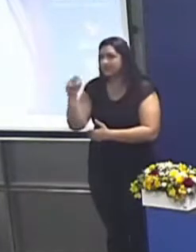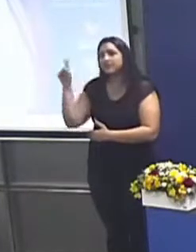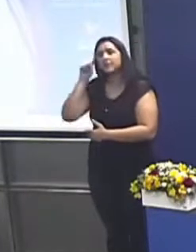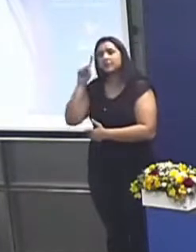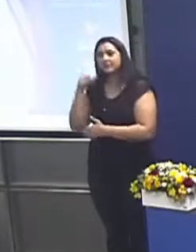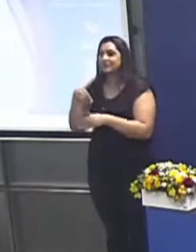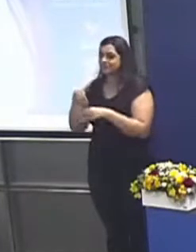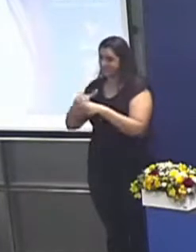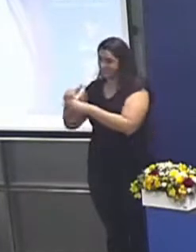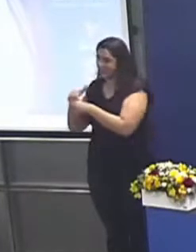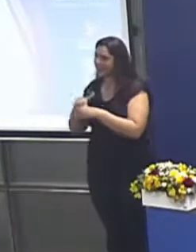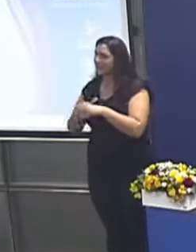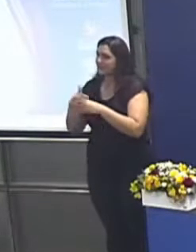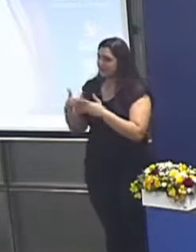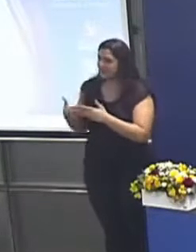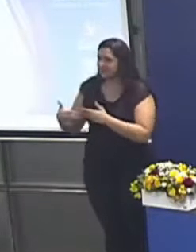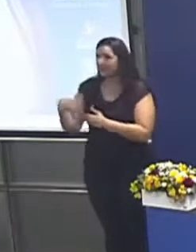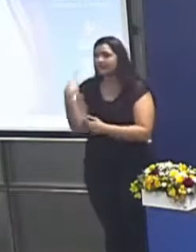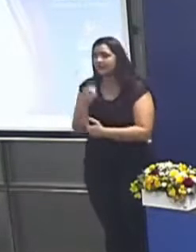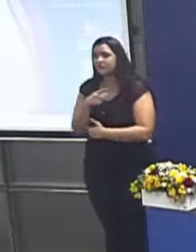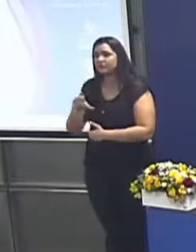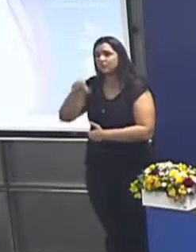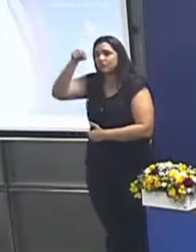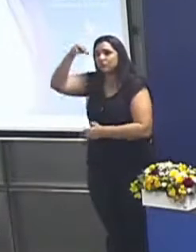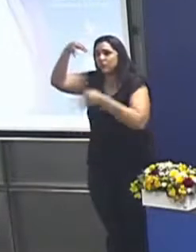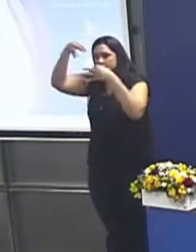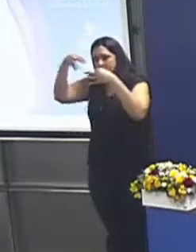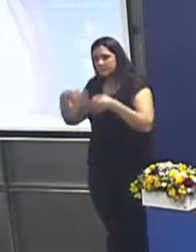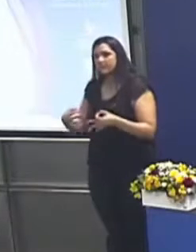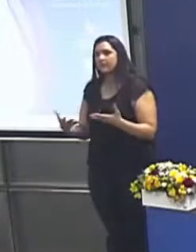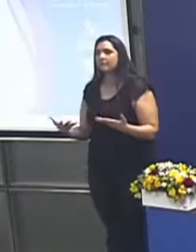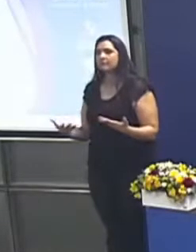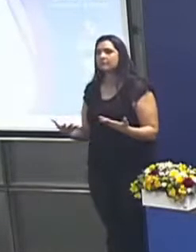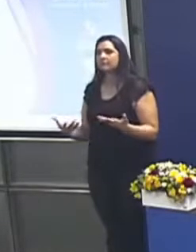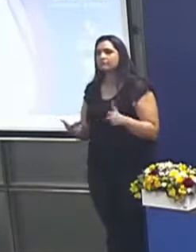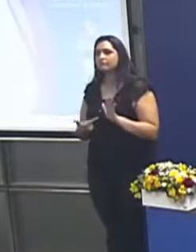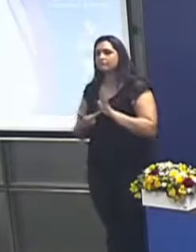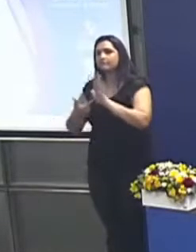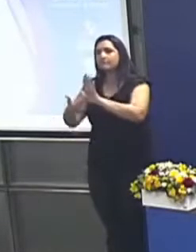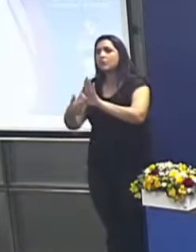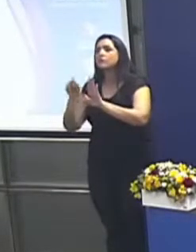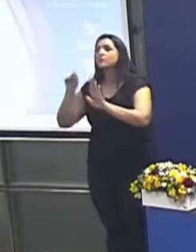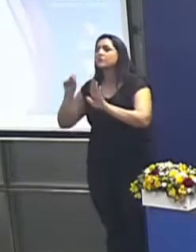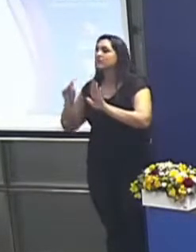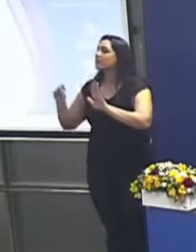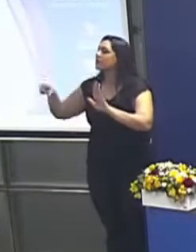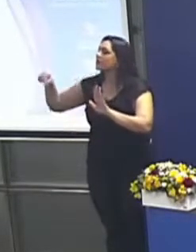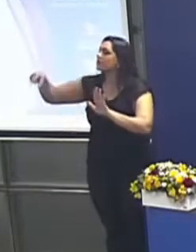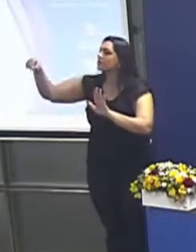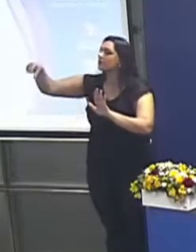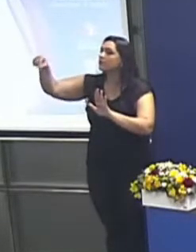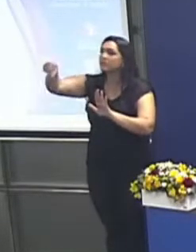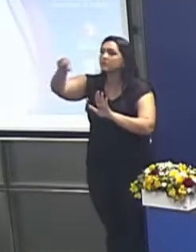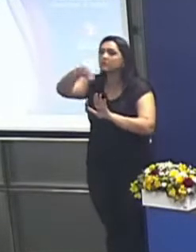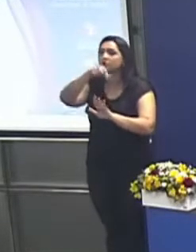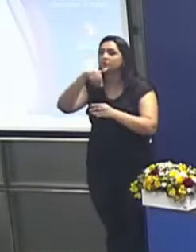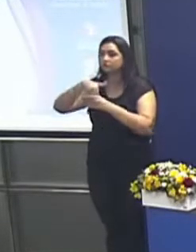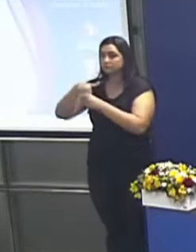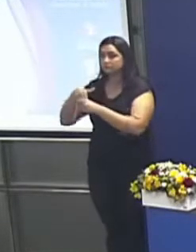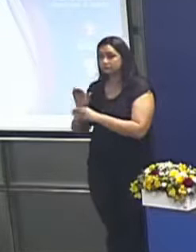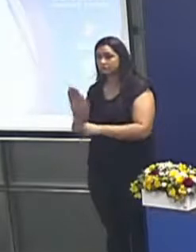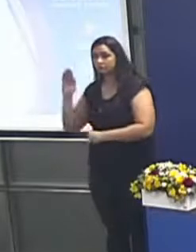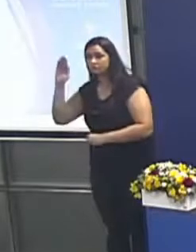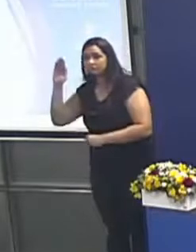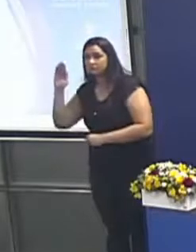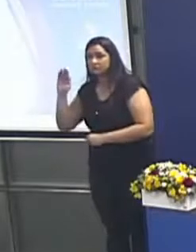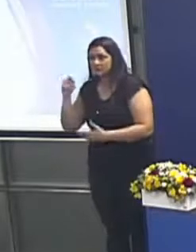período eleitoral para fazermos as escolhas certas e demarcar aqueles que são os candidatos e candidatas